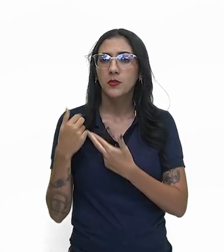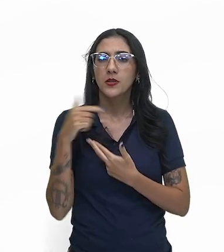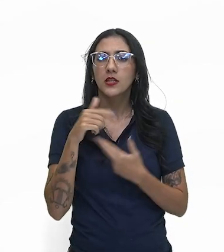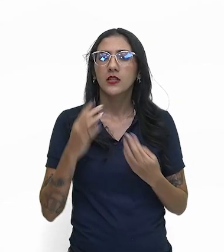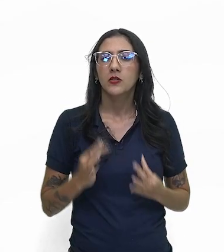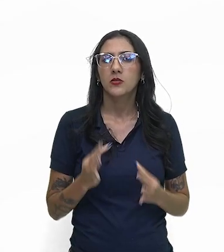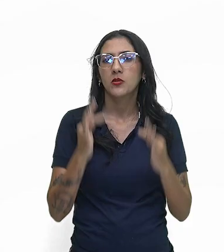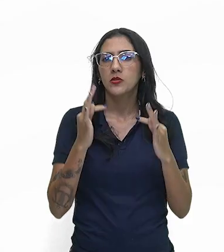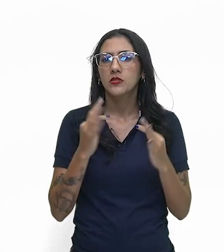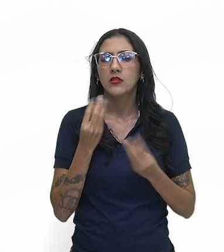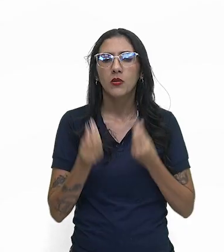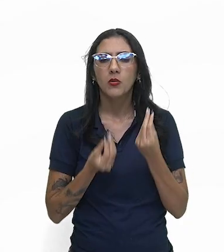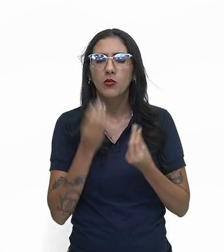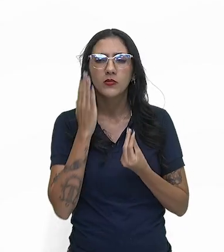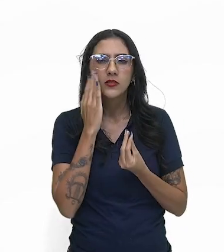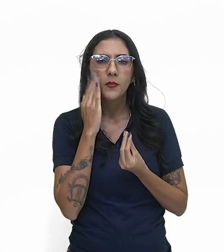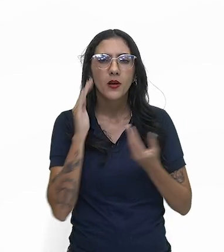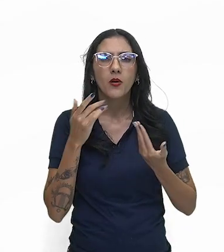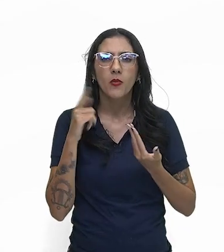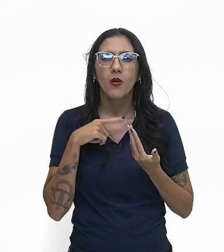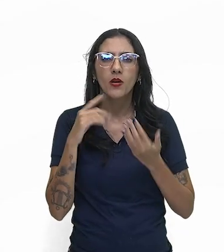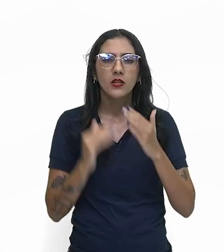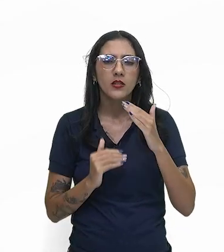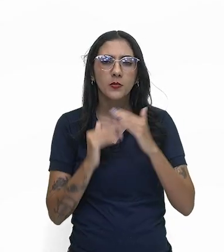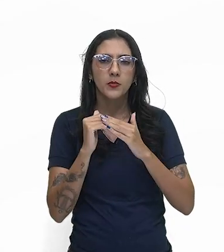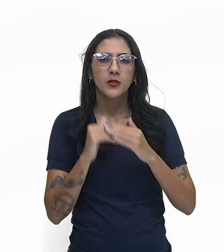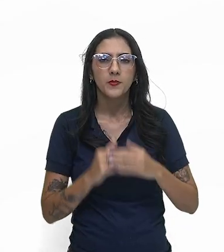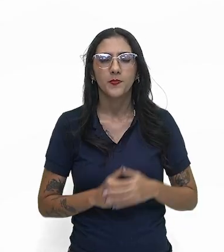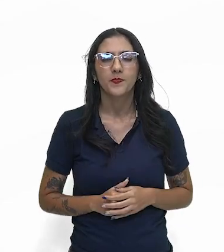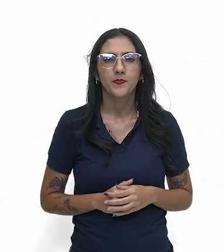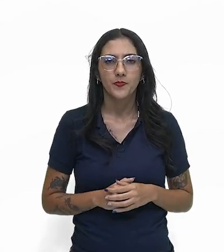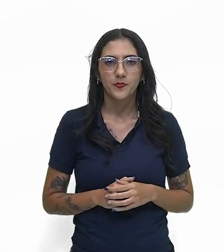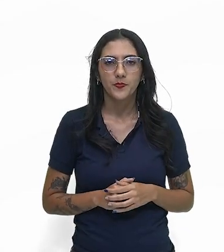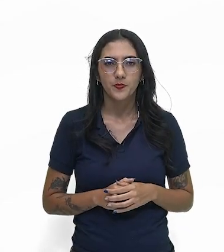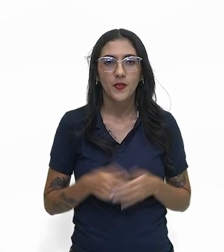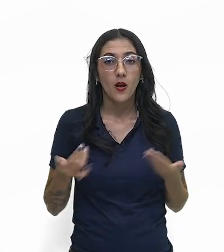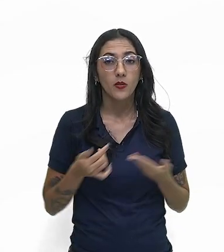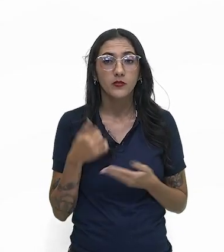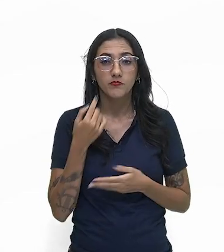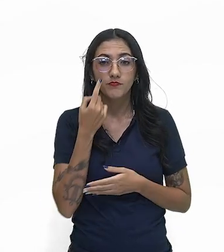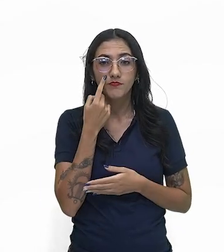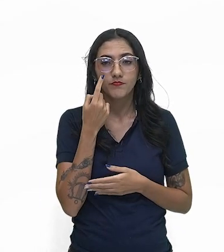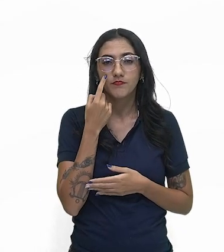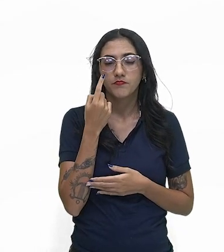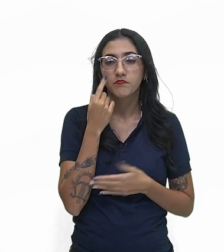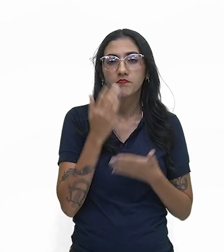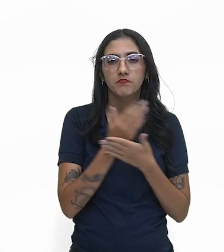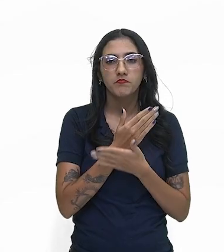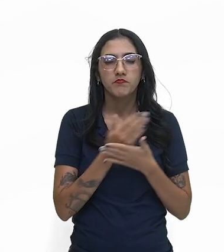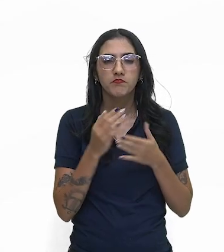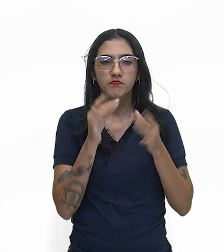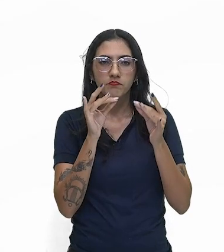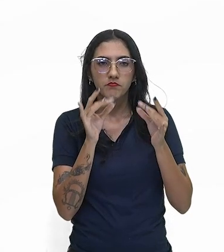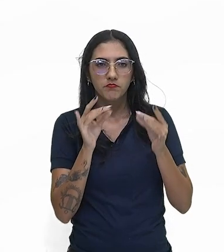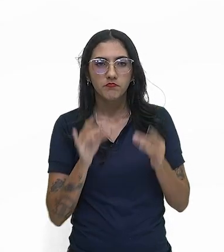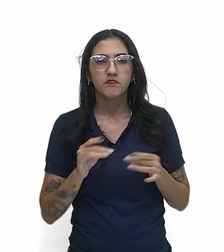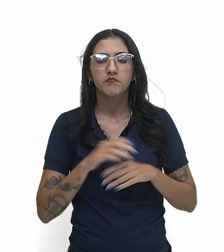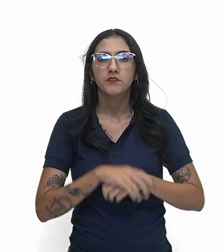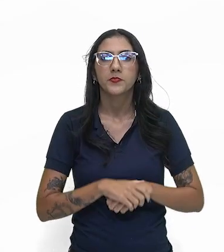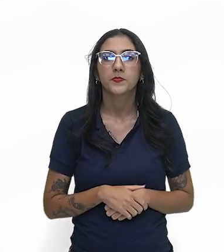seus limites? Então, nós vamos ver aqui alguns pontos sobre isso. Acompanhe comigo aqui. Ó.